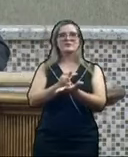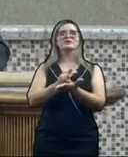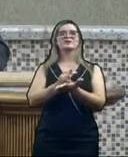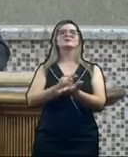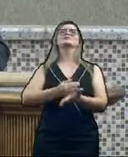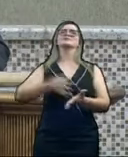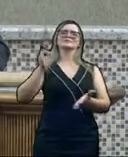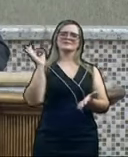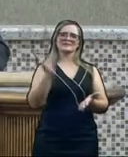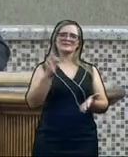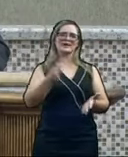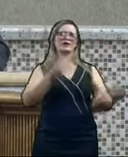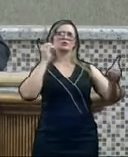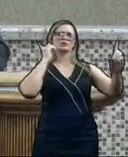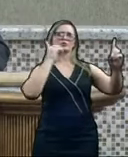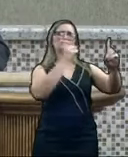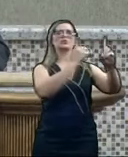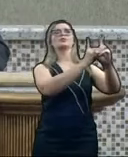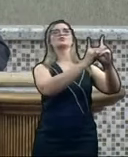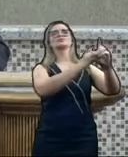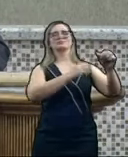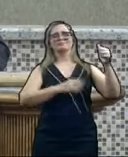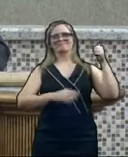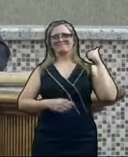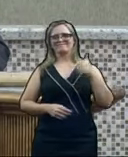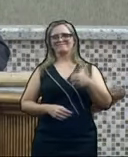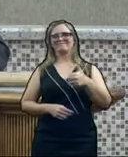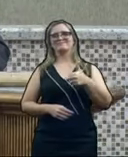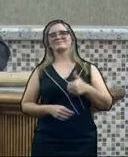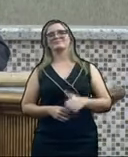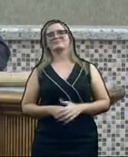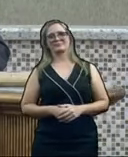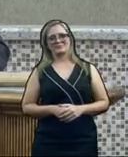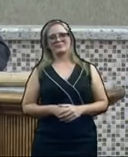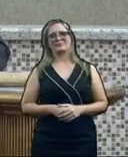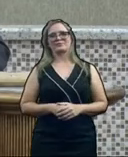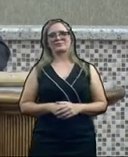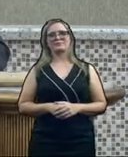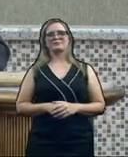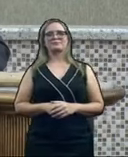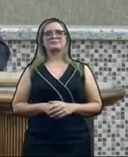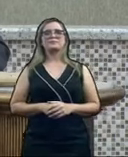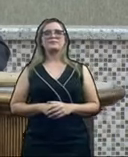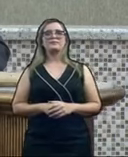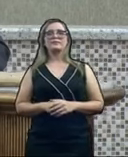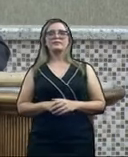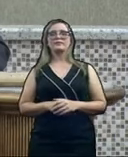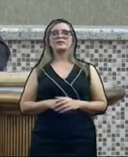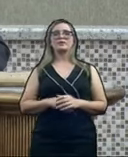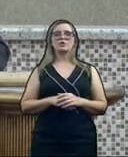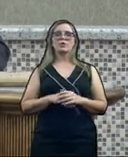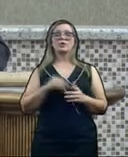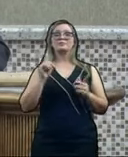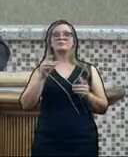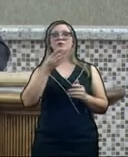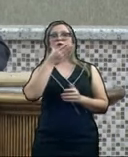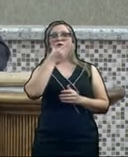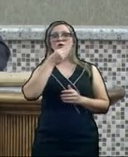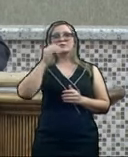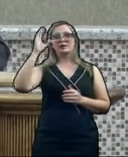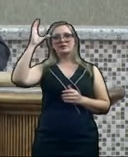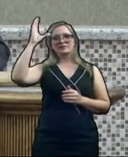E aí os estudiosos fala o seguinte o melhor que se levante o sol sobre o Israel